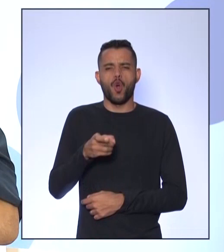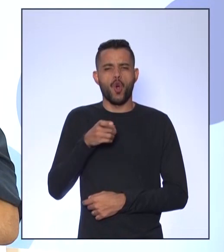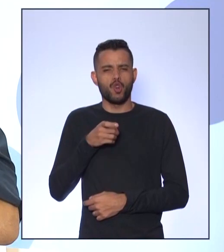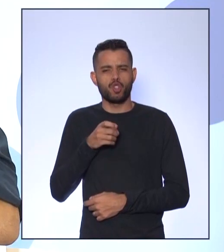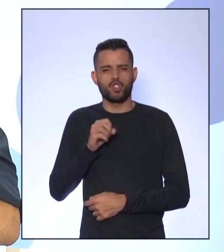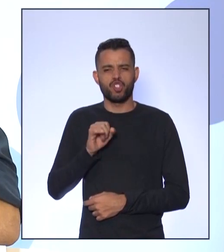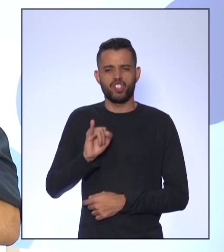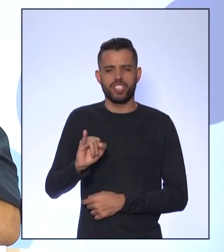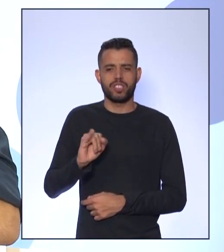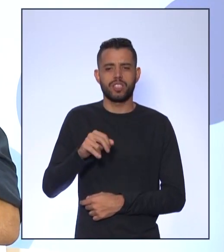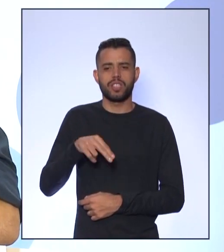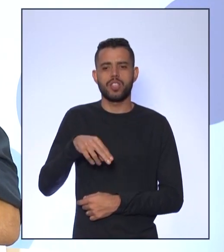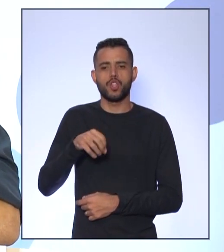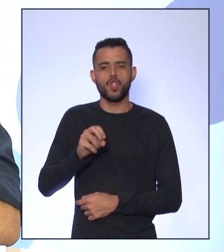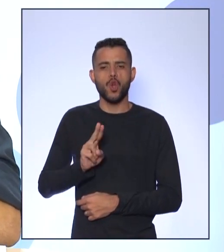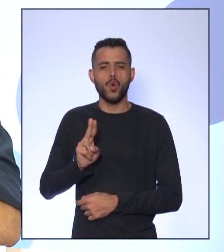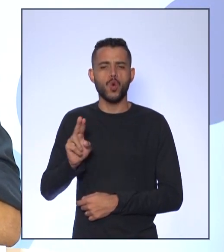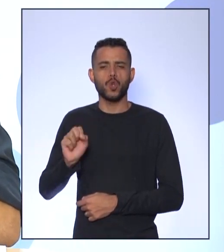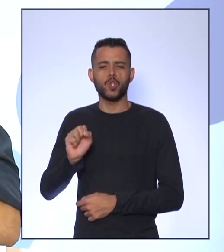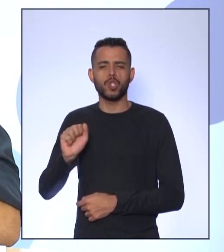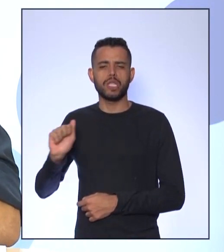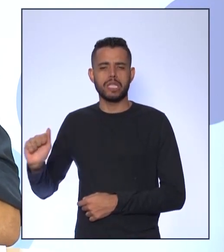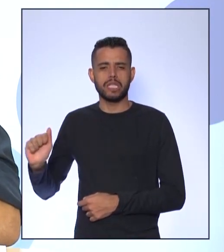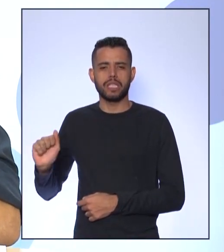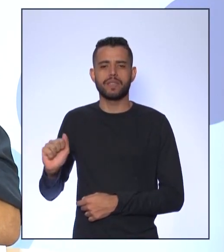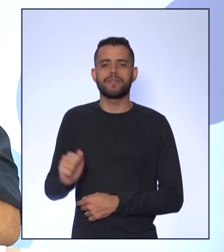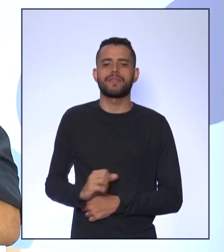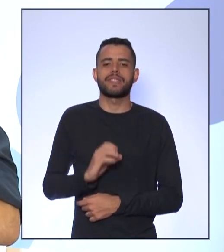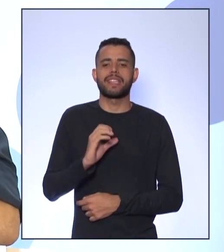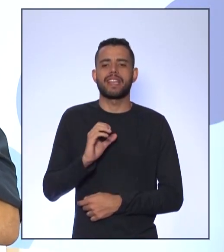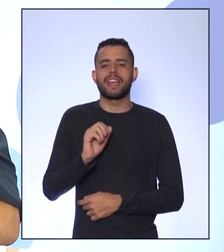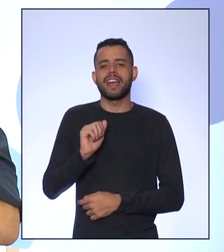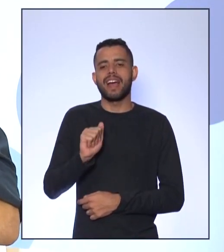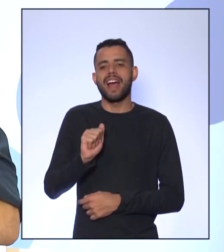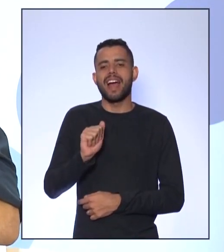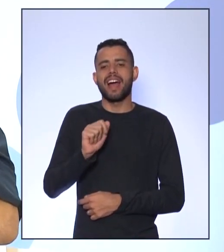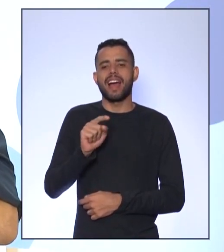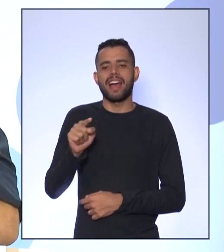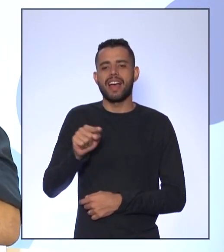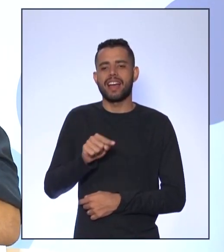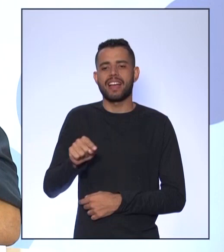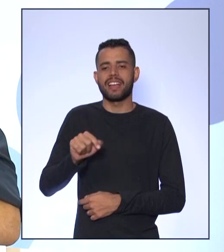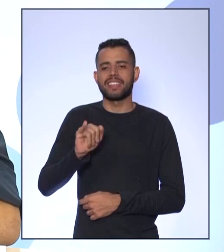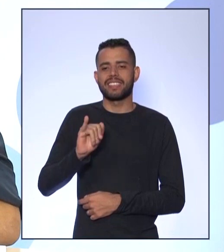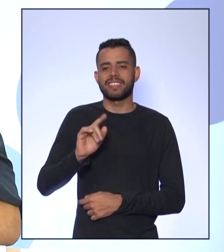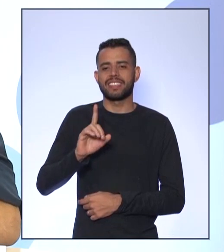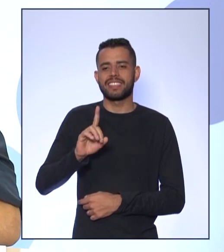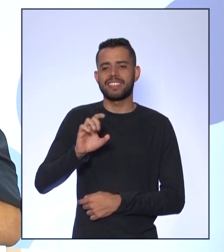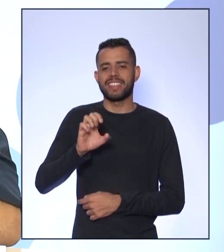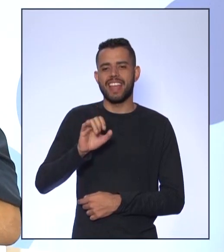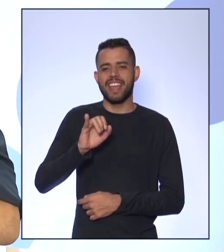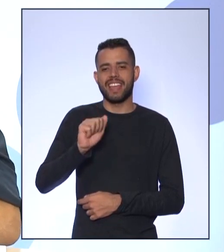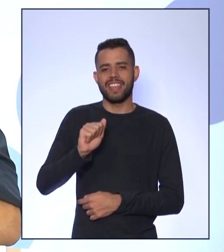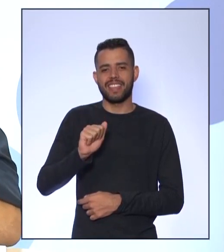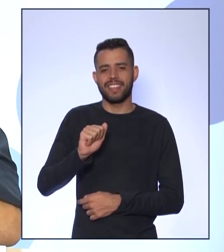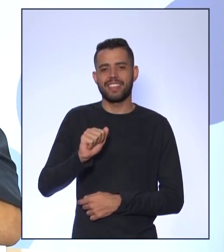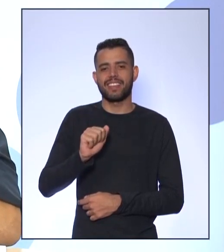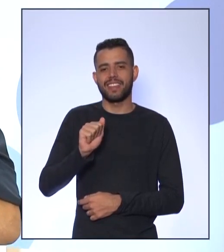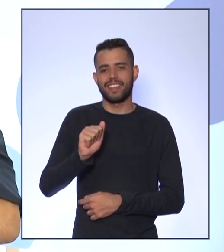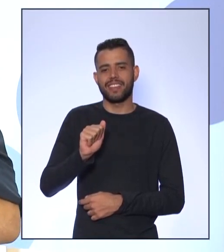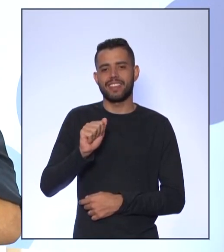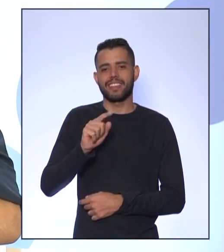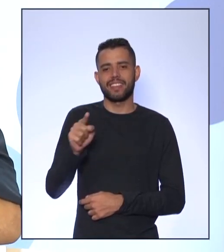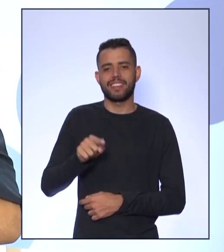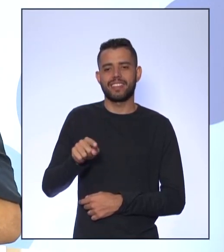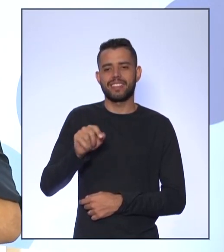nós, interessante. tio. E aí, cara, as ideias, não, eu tenho que soletrar. As ideias,